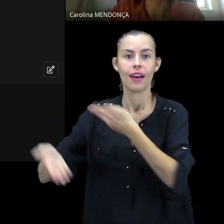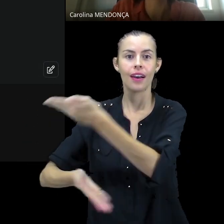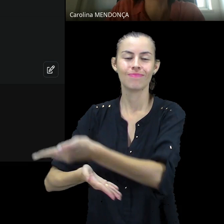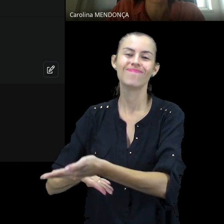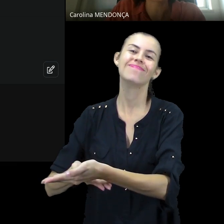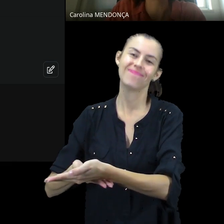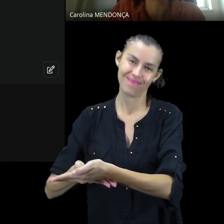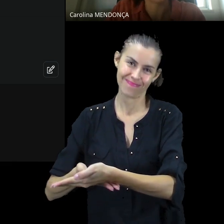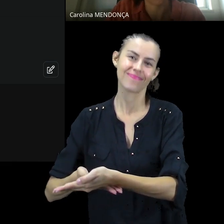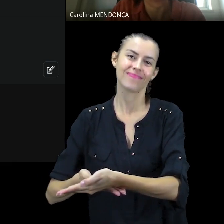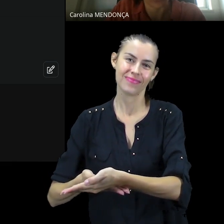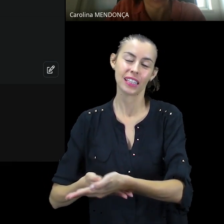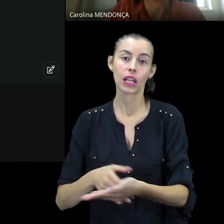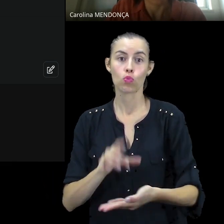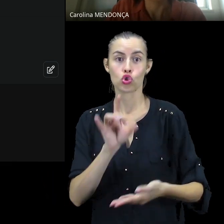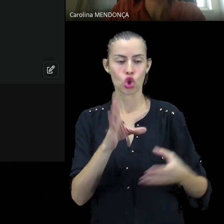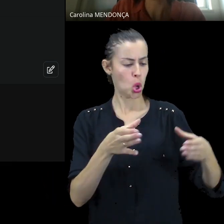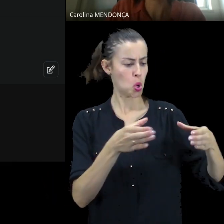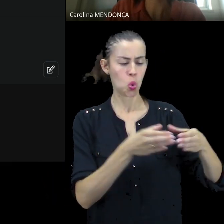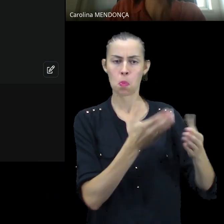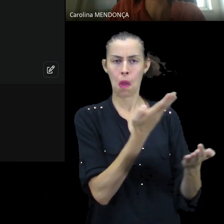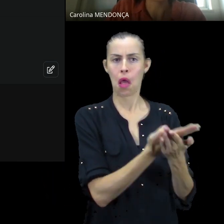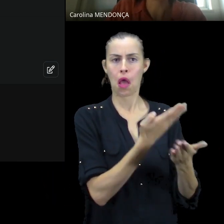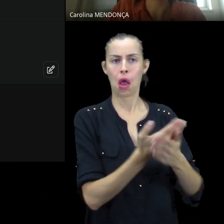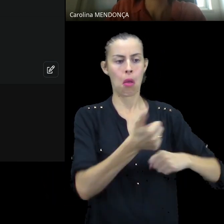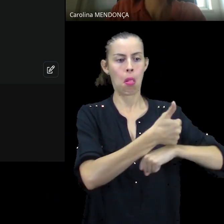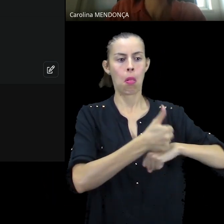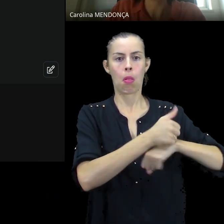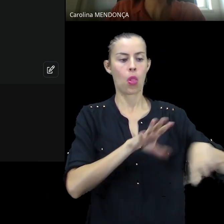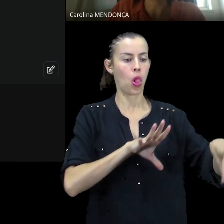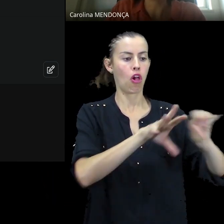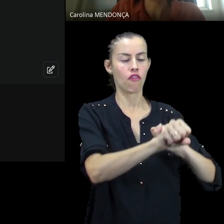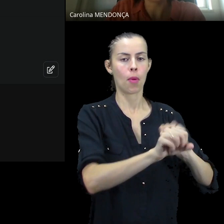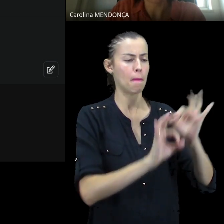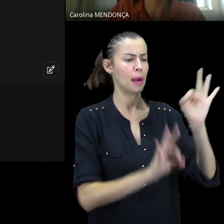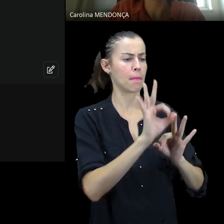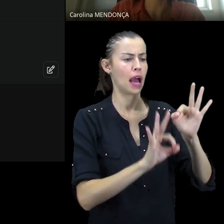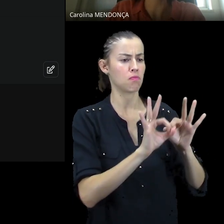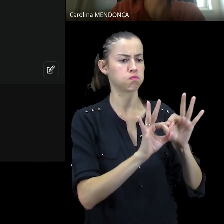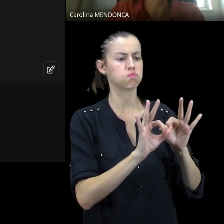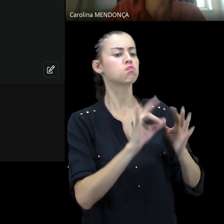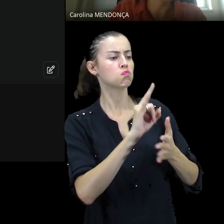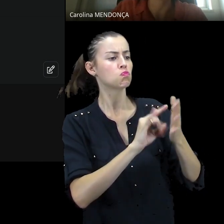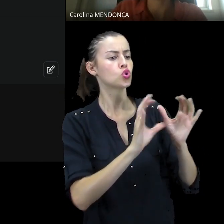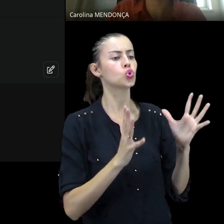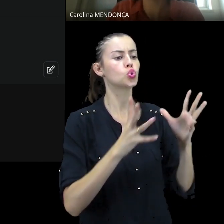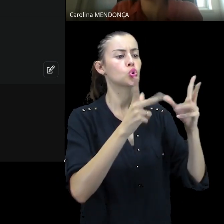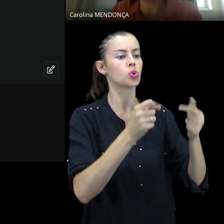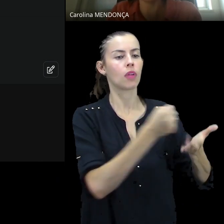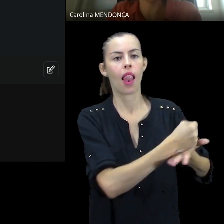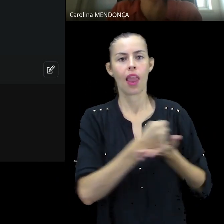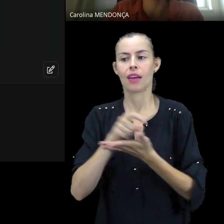seja, a troca de conhecimentos. Então, ao invés da gente chegar numa comunidade com uma oficina pronta, com